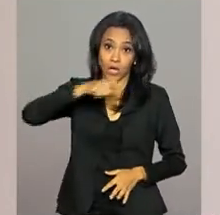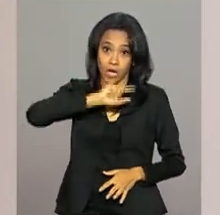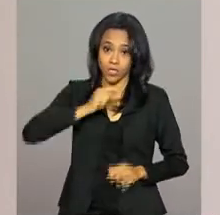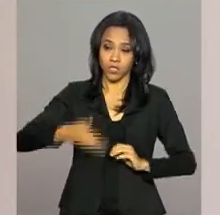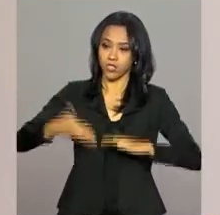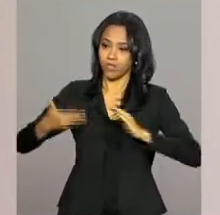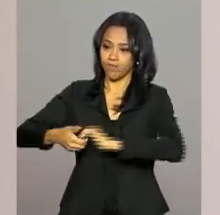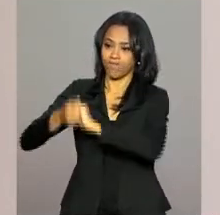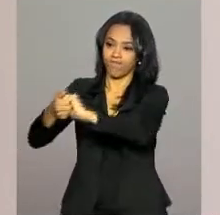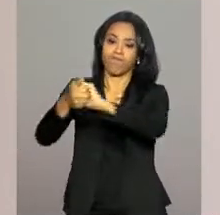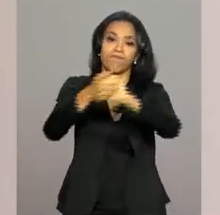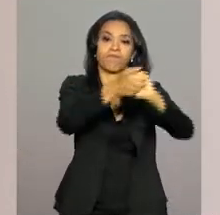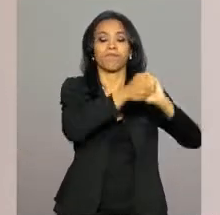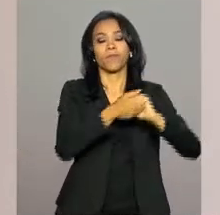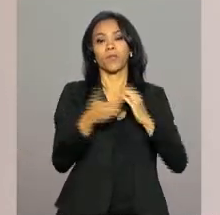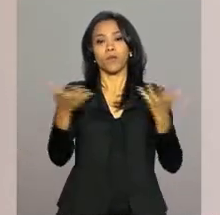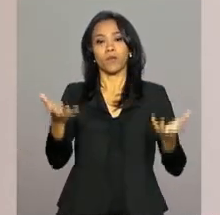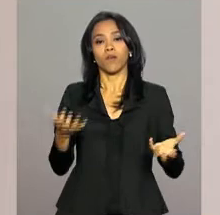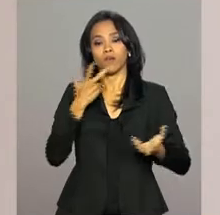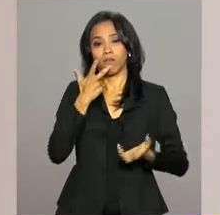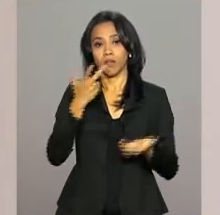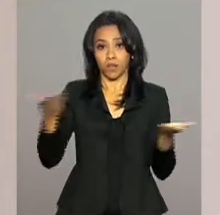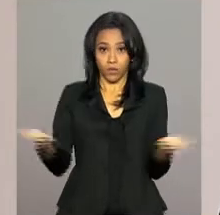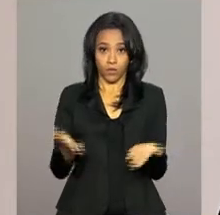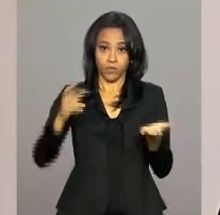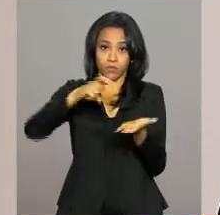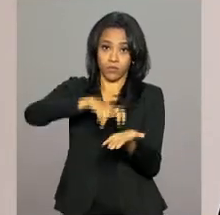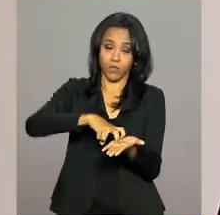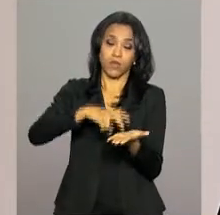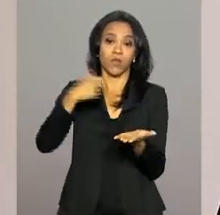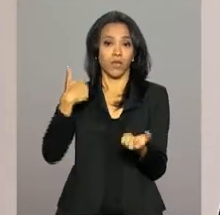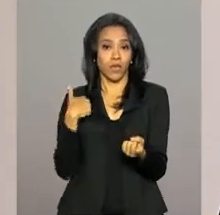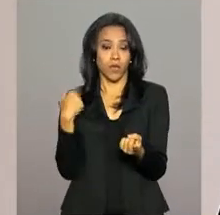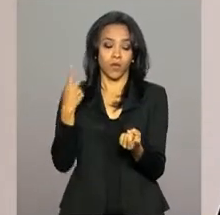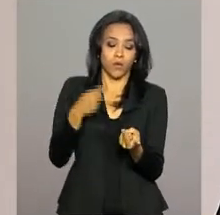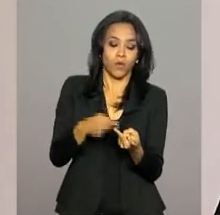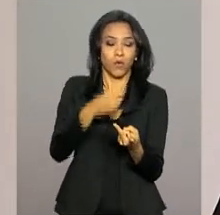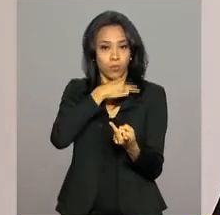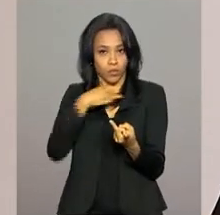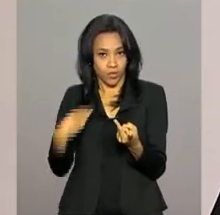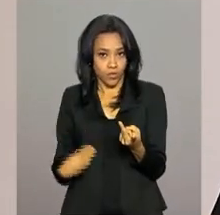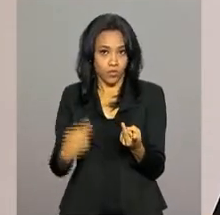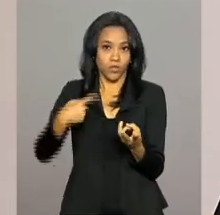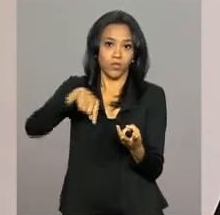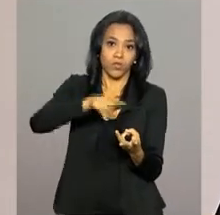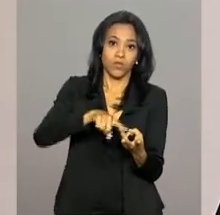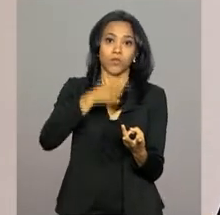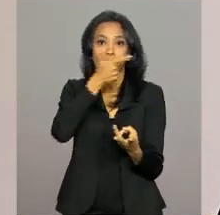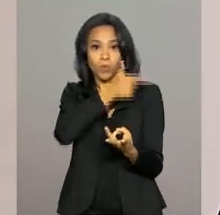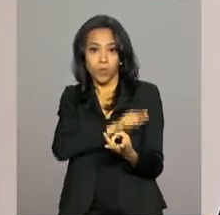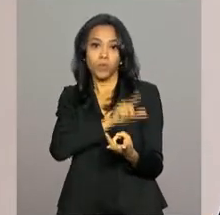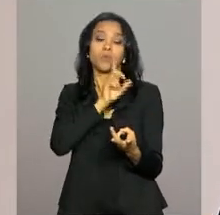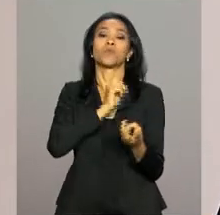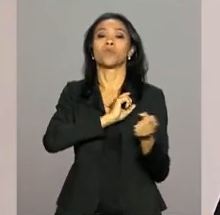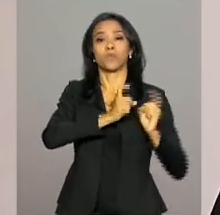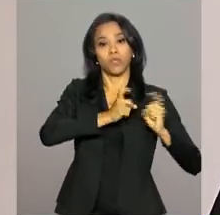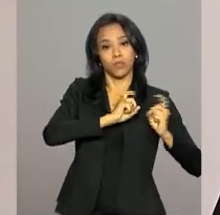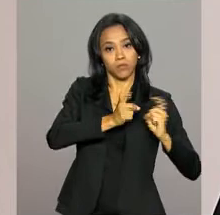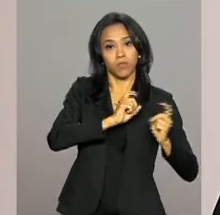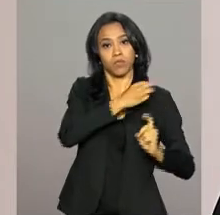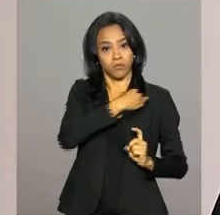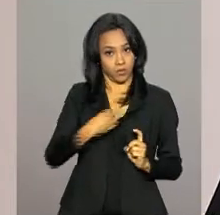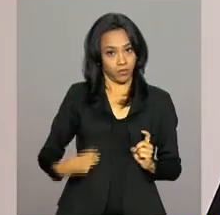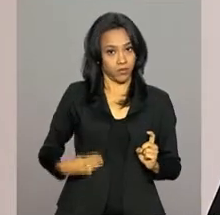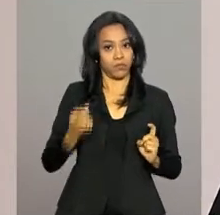eu quero dizer que hoje pela manhã estávamos eu o ministro miguel esteves colnago do planejamento né